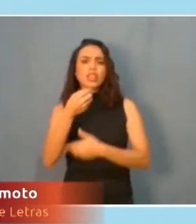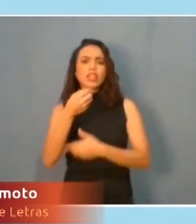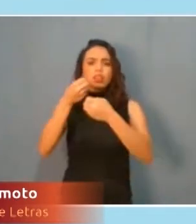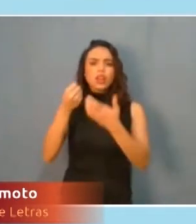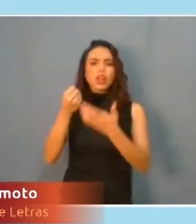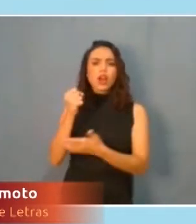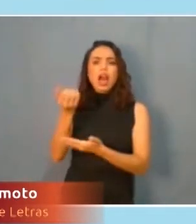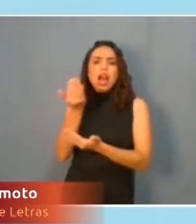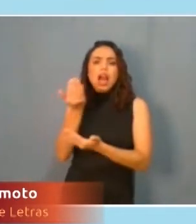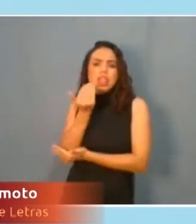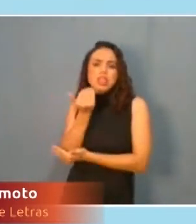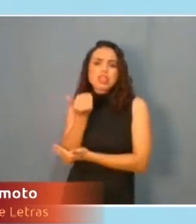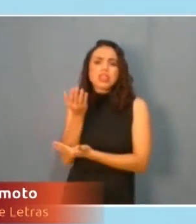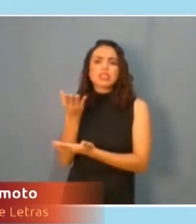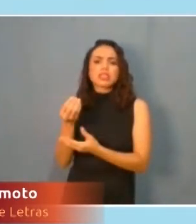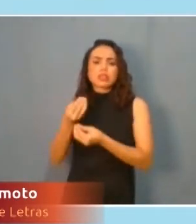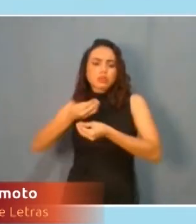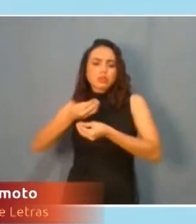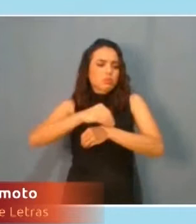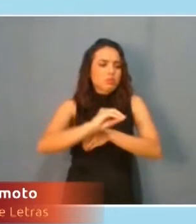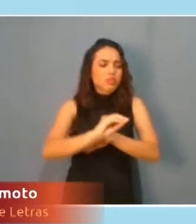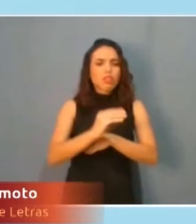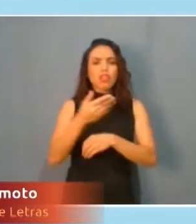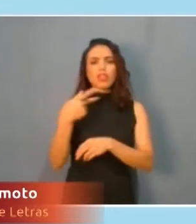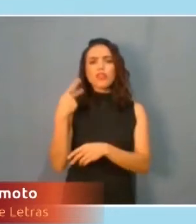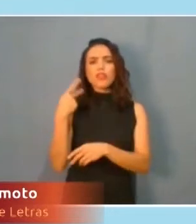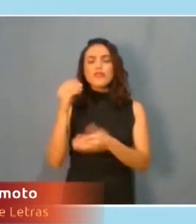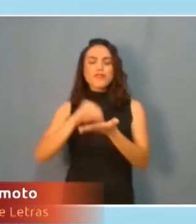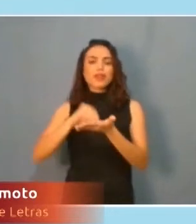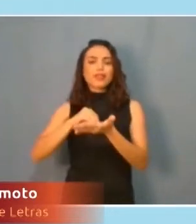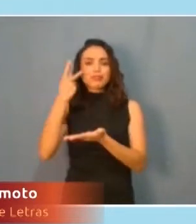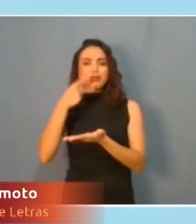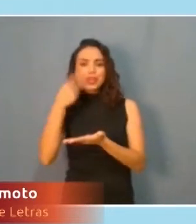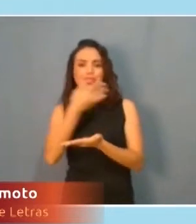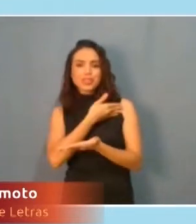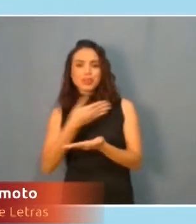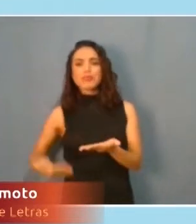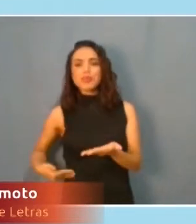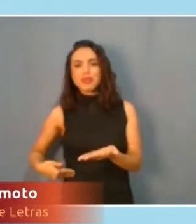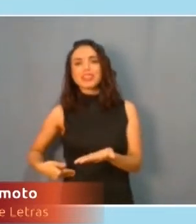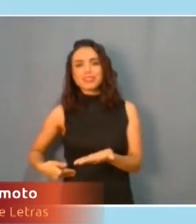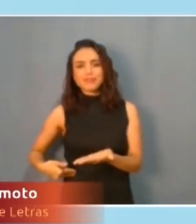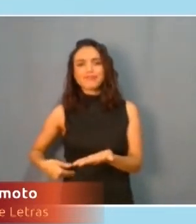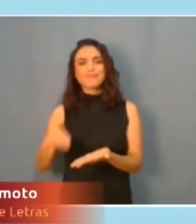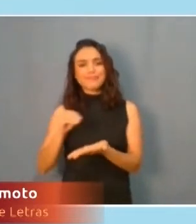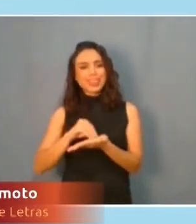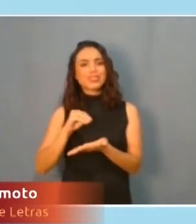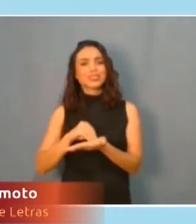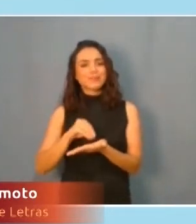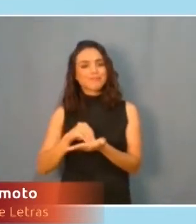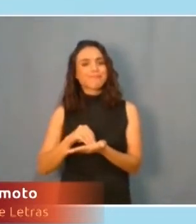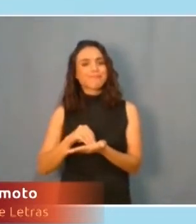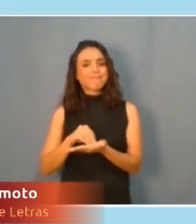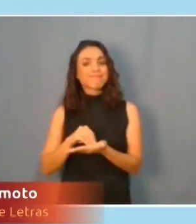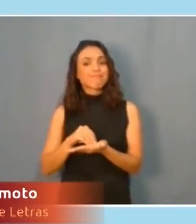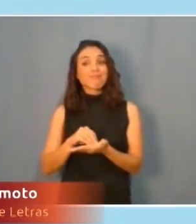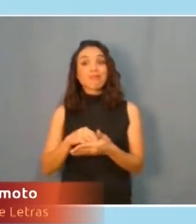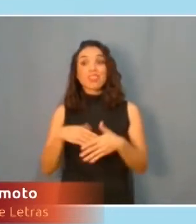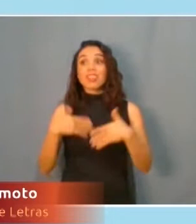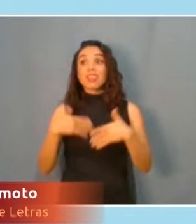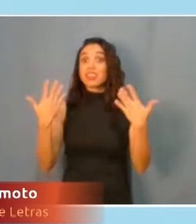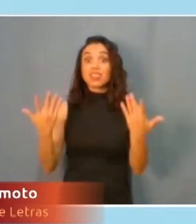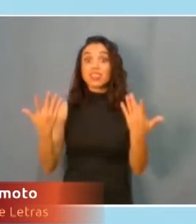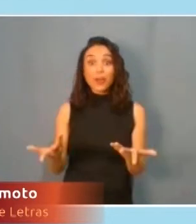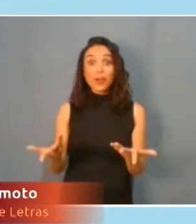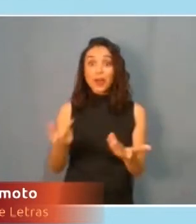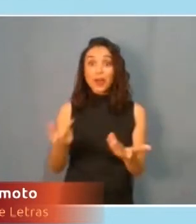totalmente desmontadas nos últimos 2, 3, 4 anos, né? Então, as pessoas não têm renda, as